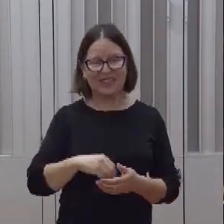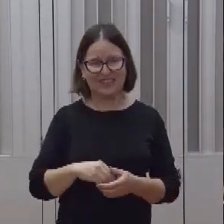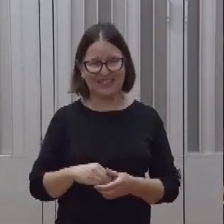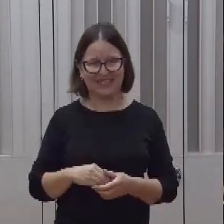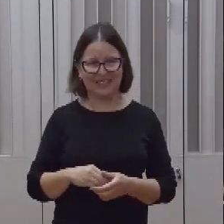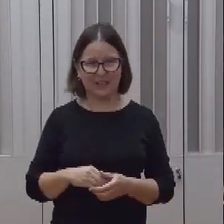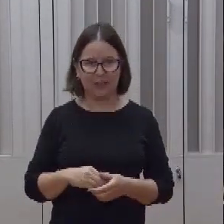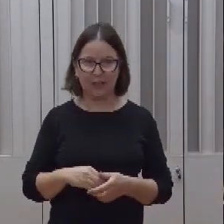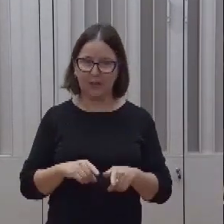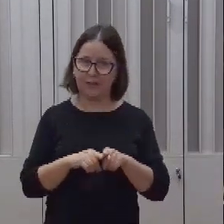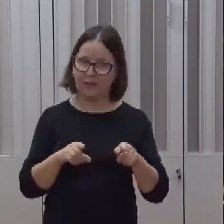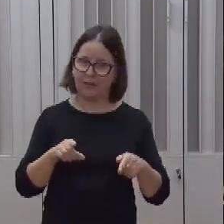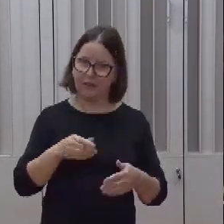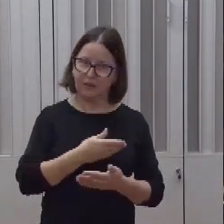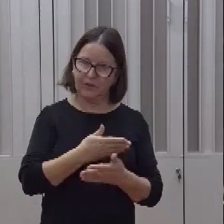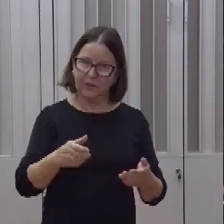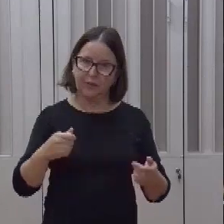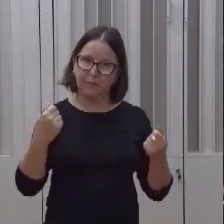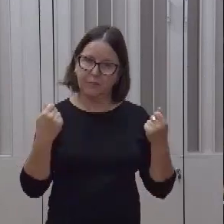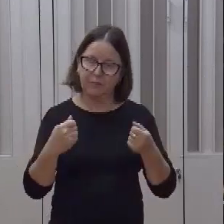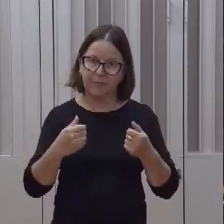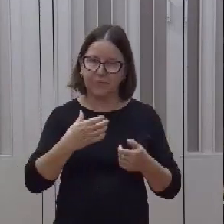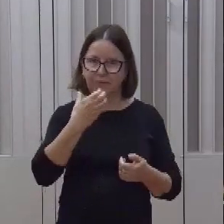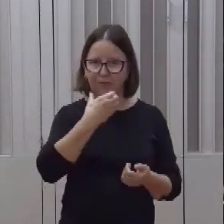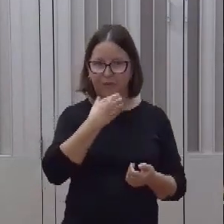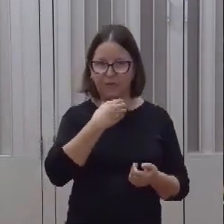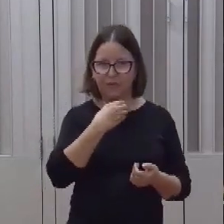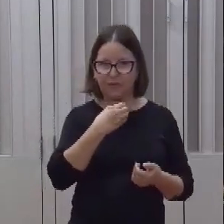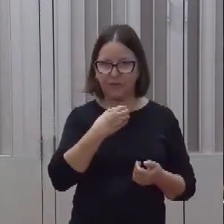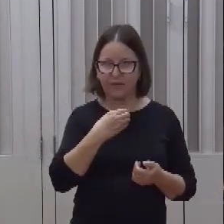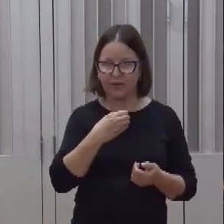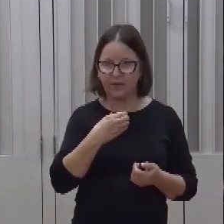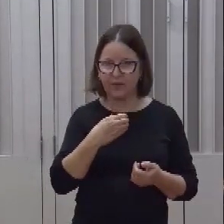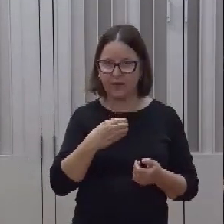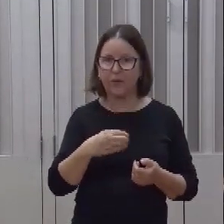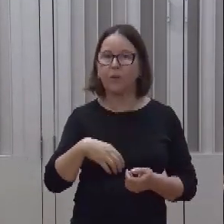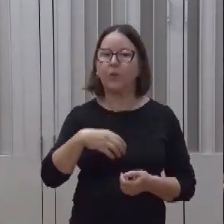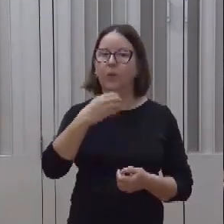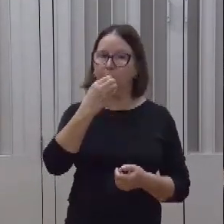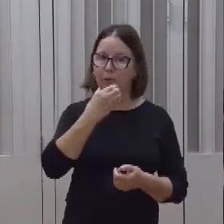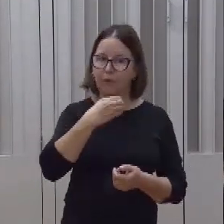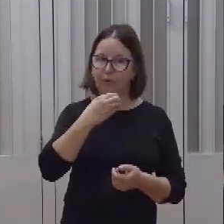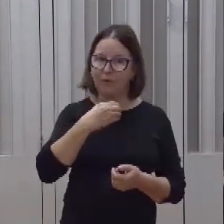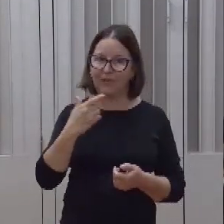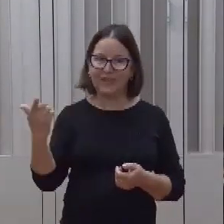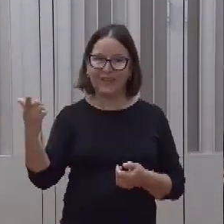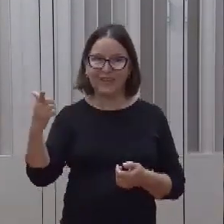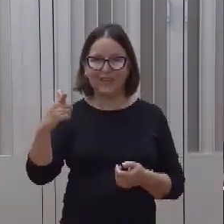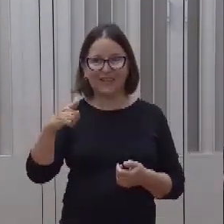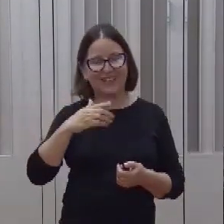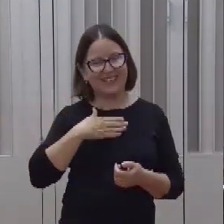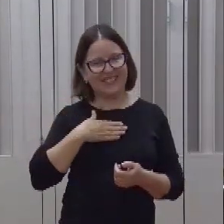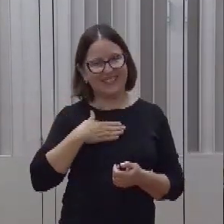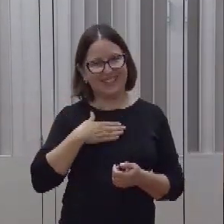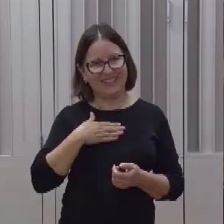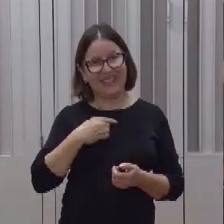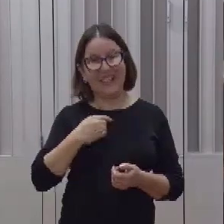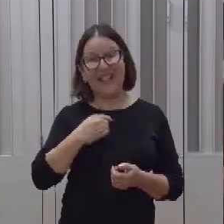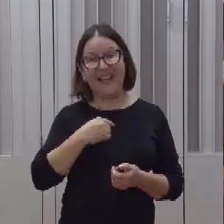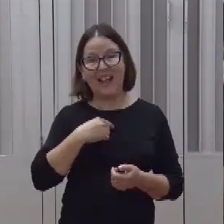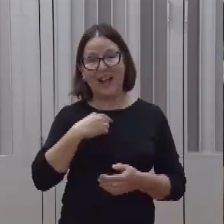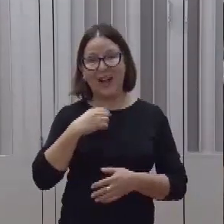Só que vocês têm que frutificar com o fruto que vem de mim. Eu sou a